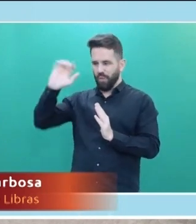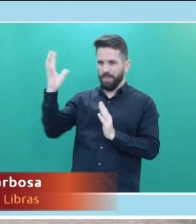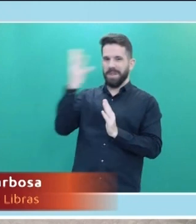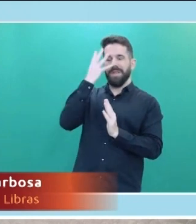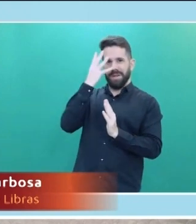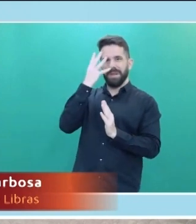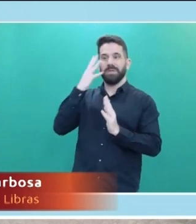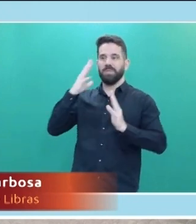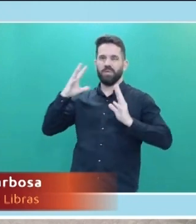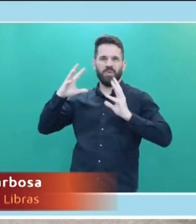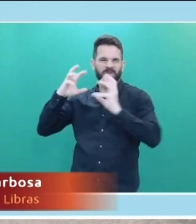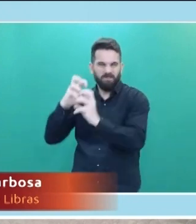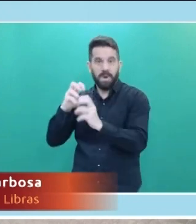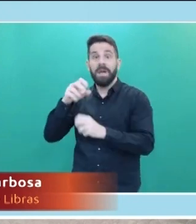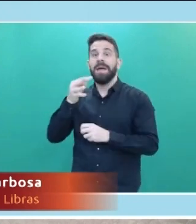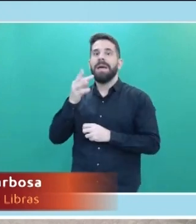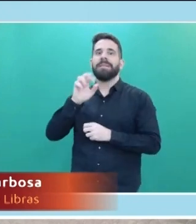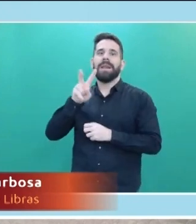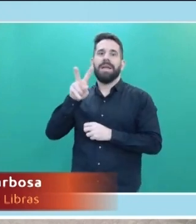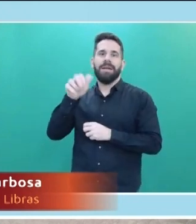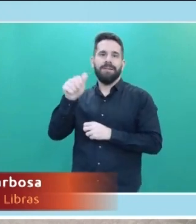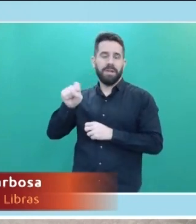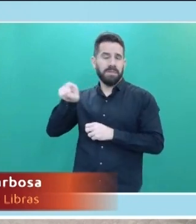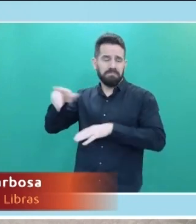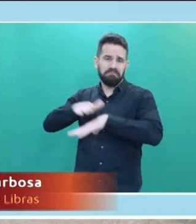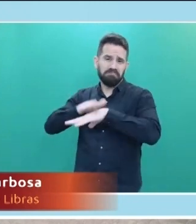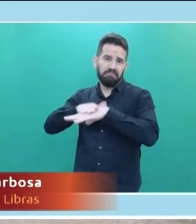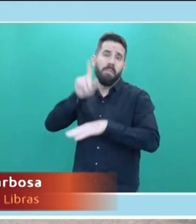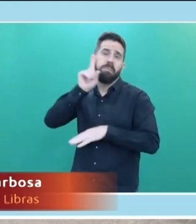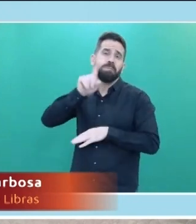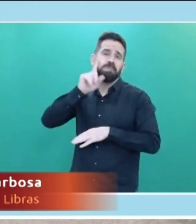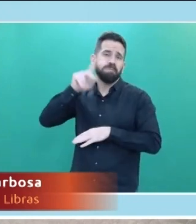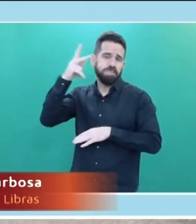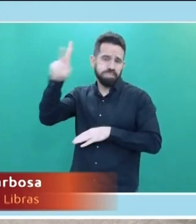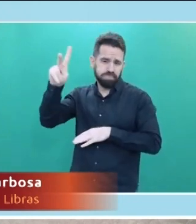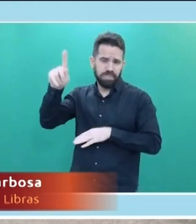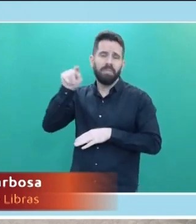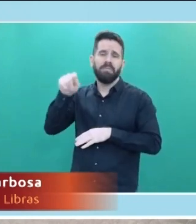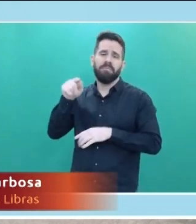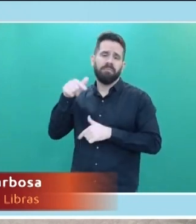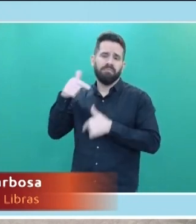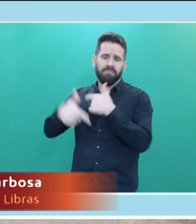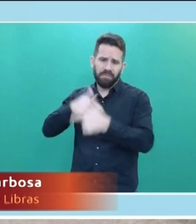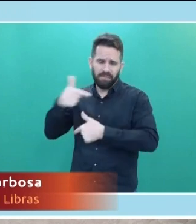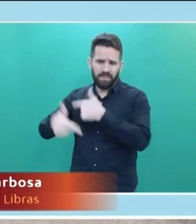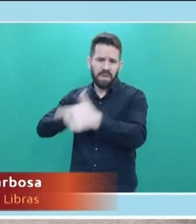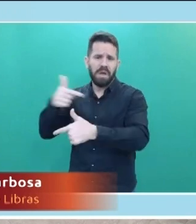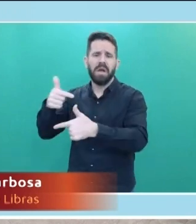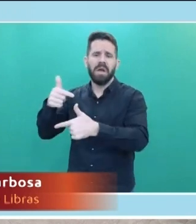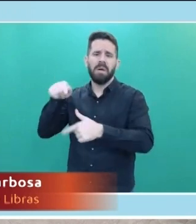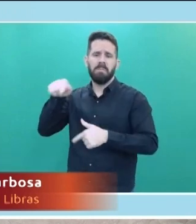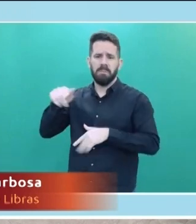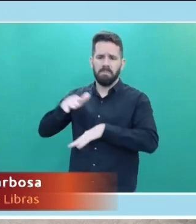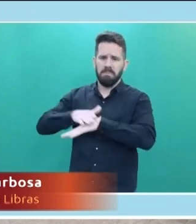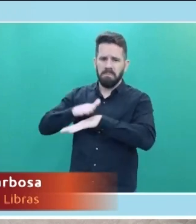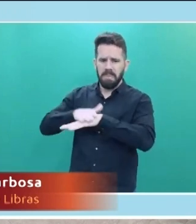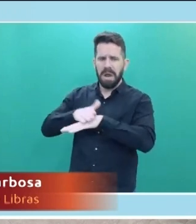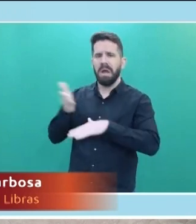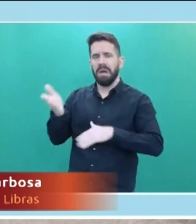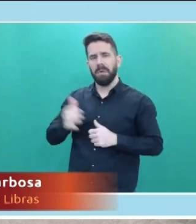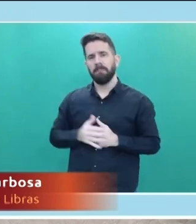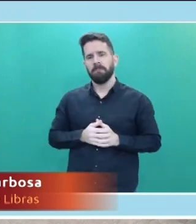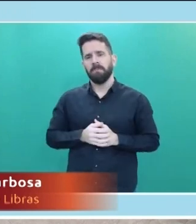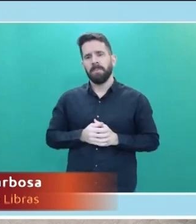neo-reacionário, movimento neo-reacionário nos Estados Unidos, um blogueiro ligado ao Vale do Sicílio, onde tem as big techs todas.